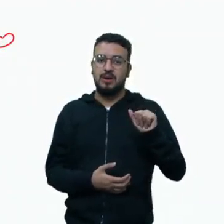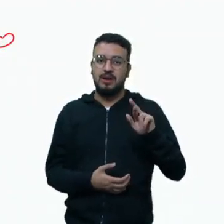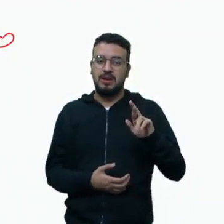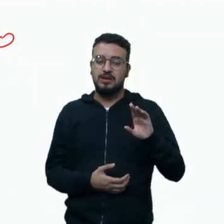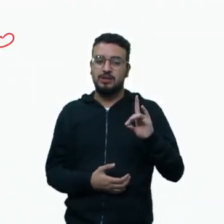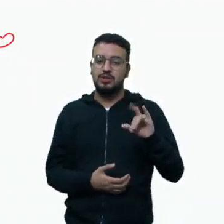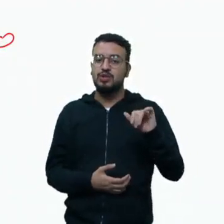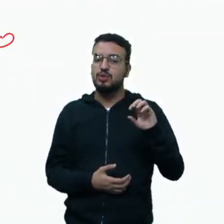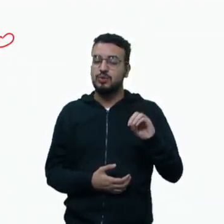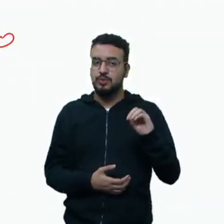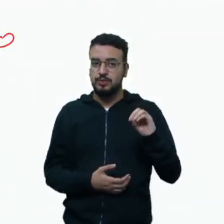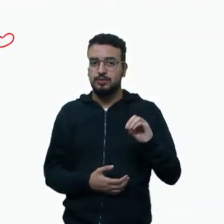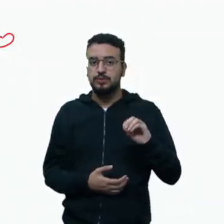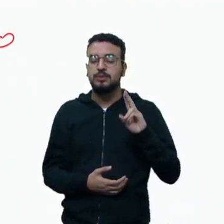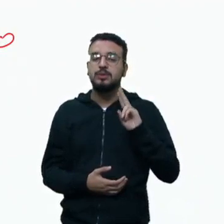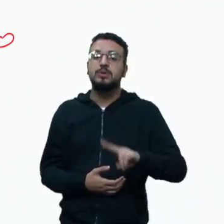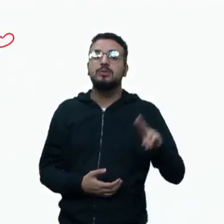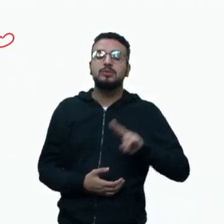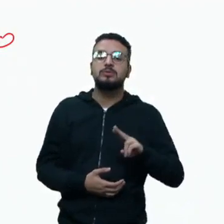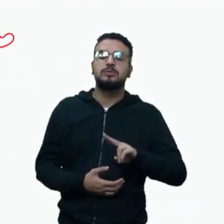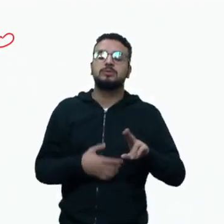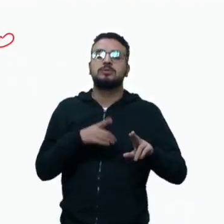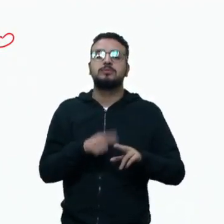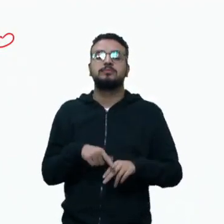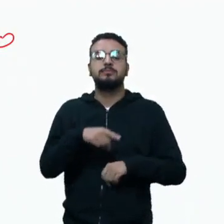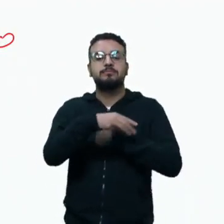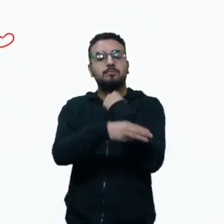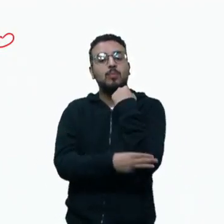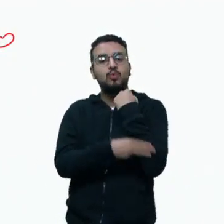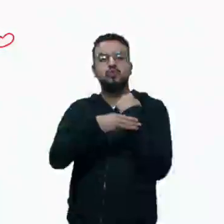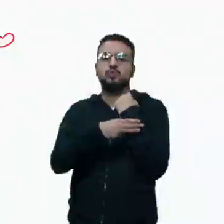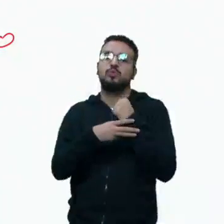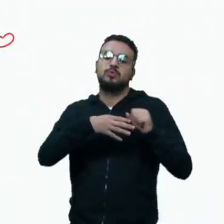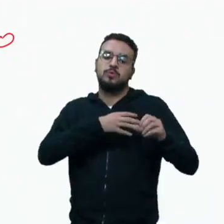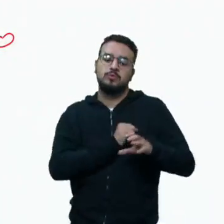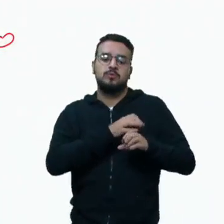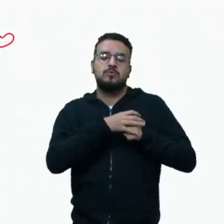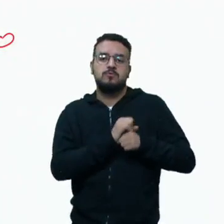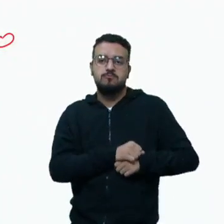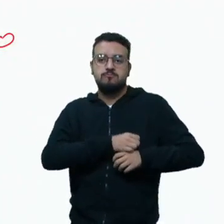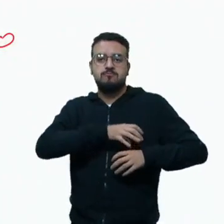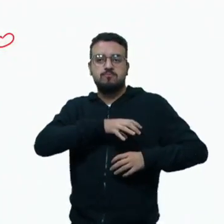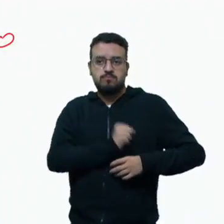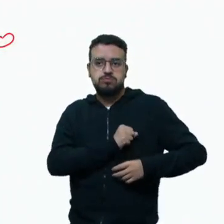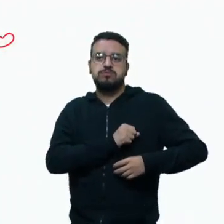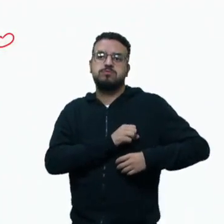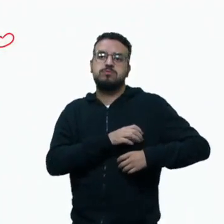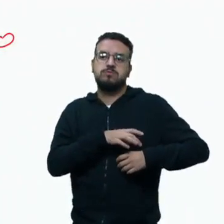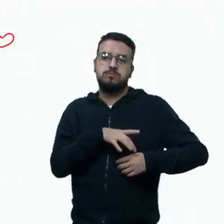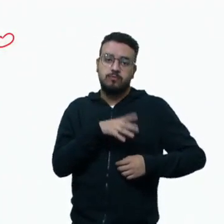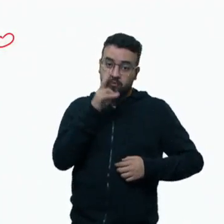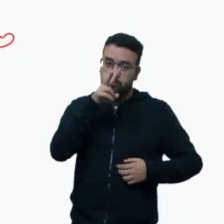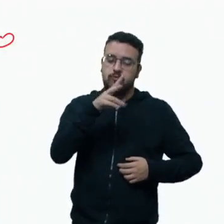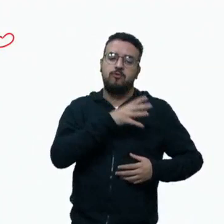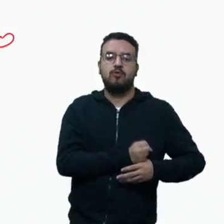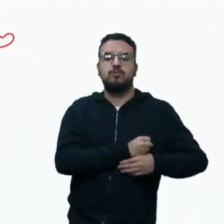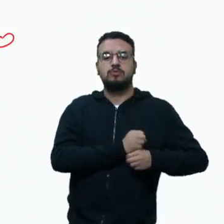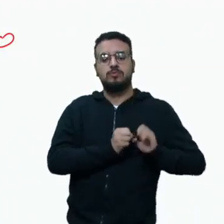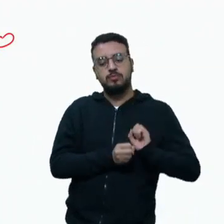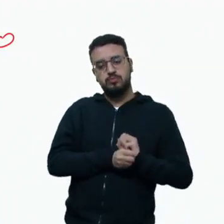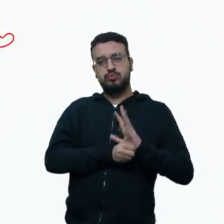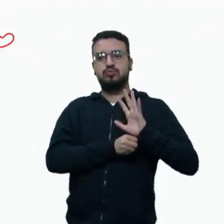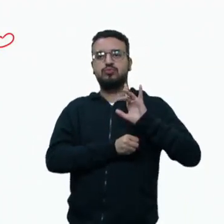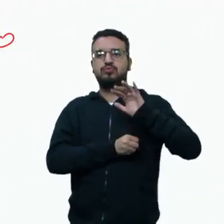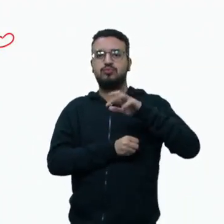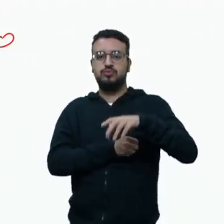que ele proporciona contrações musculares que ejetam o sangue das câmaras cardíacas. E